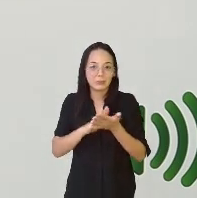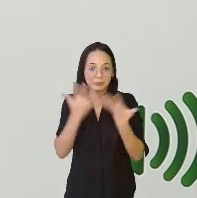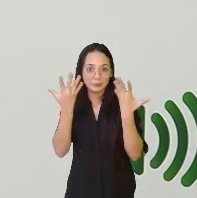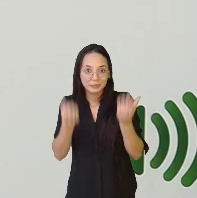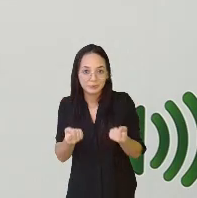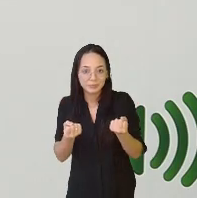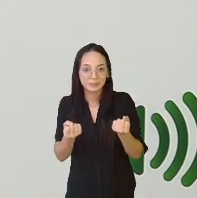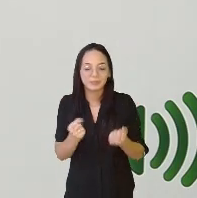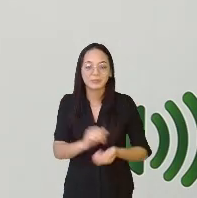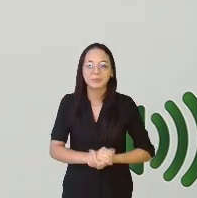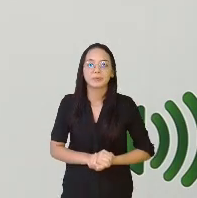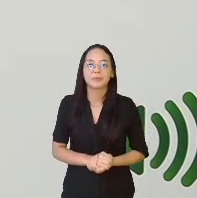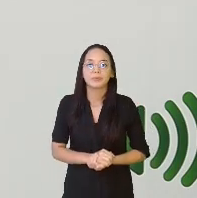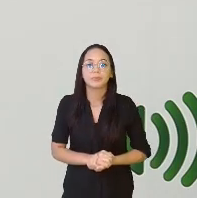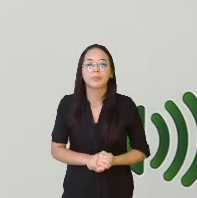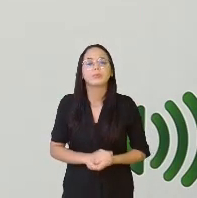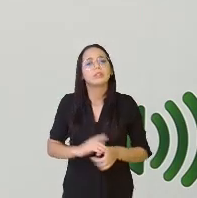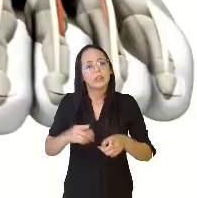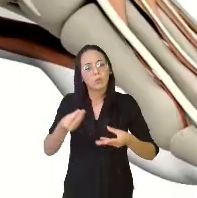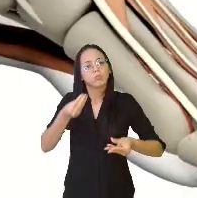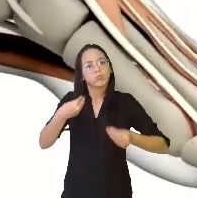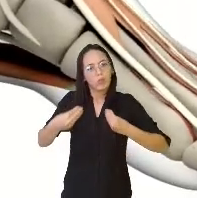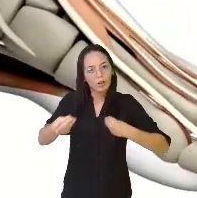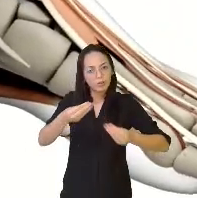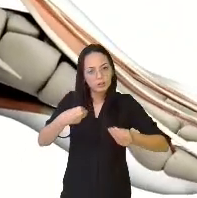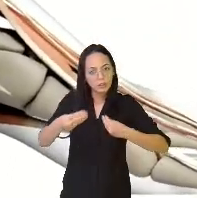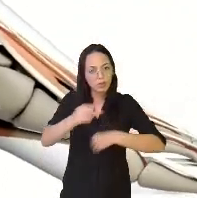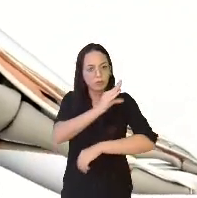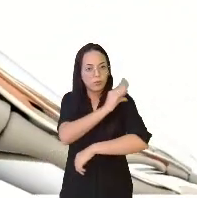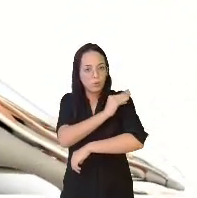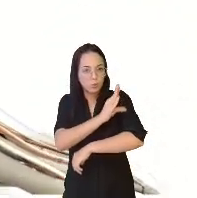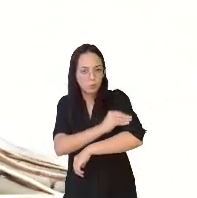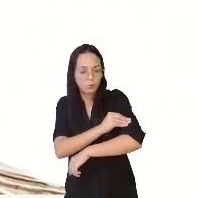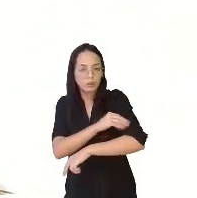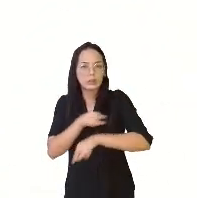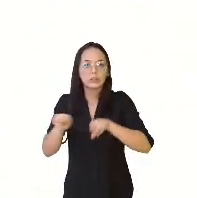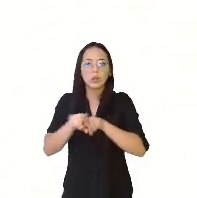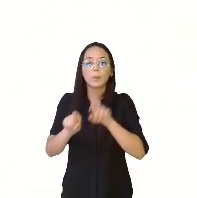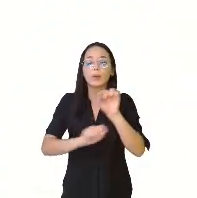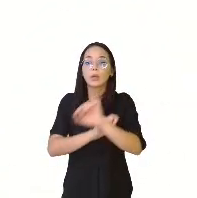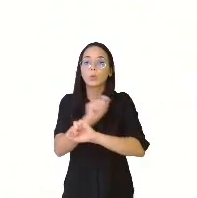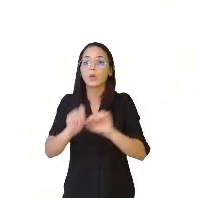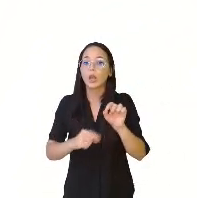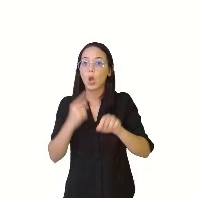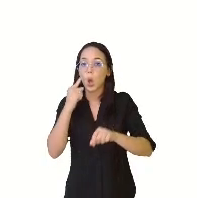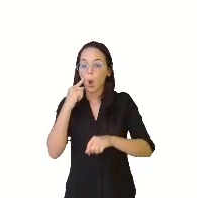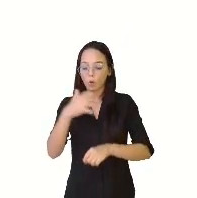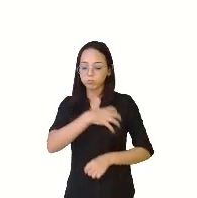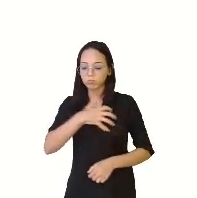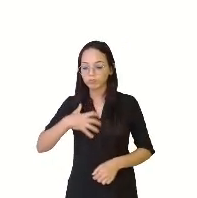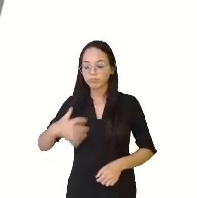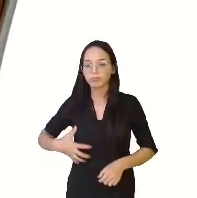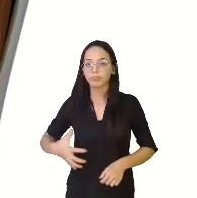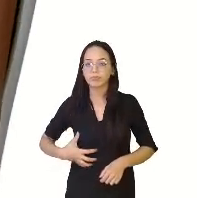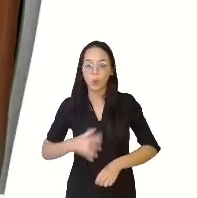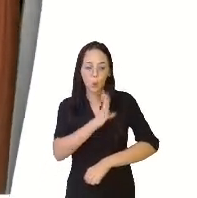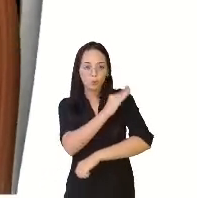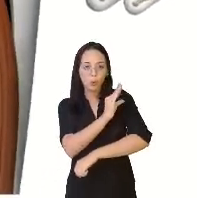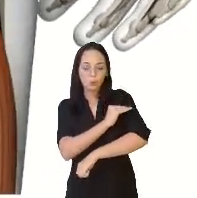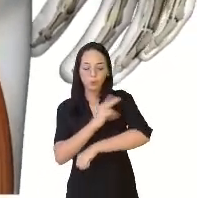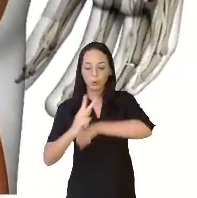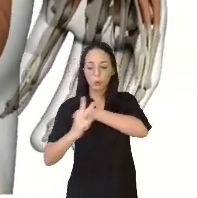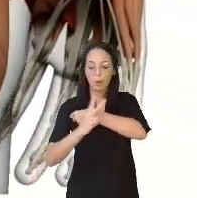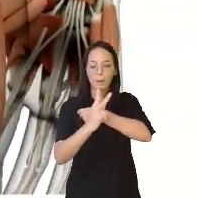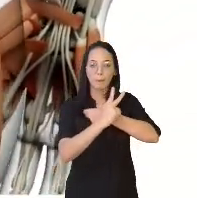lá. Eles são flexíveis, eles protegem também os nossos órgãos. Eles